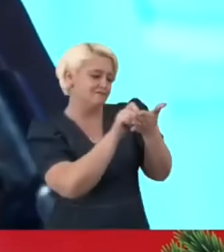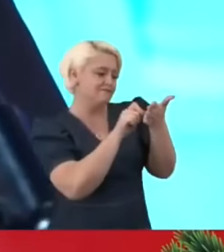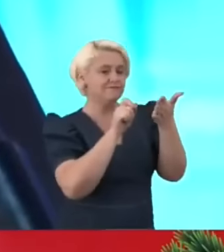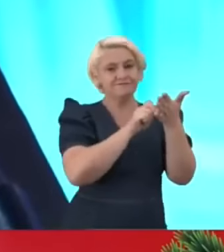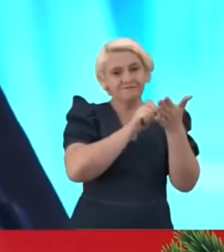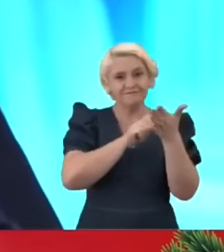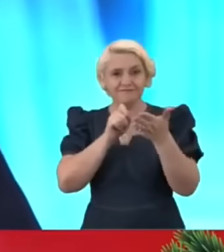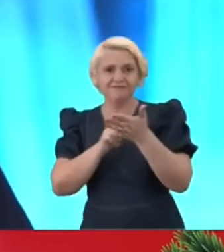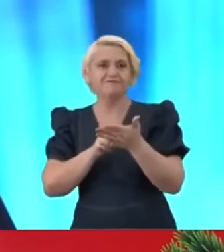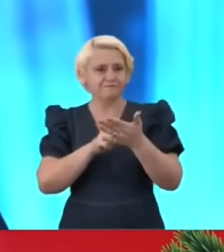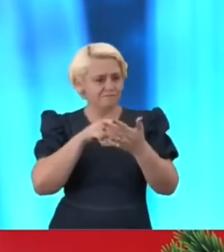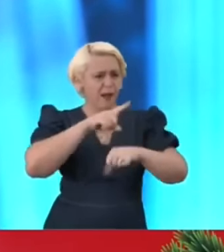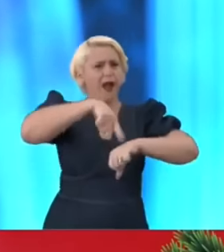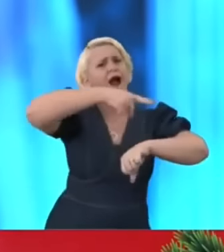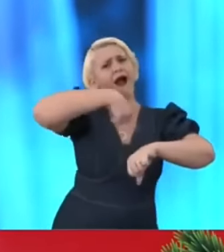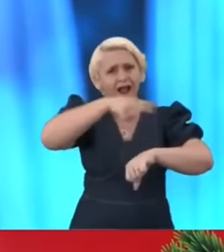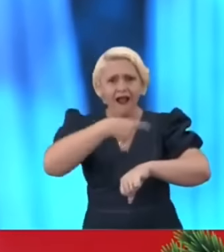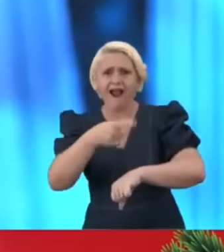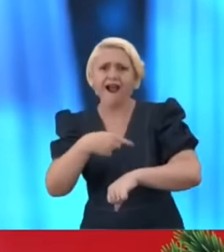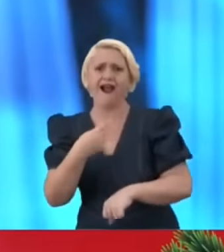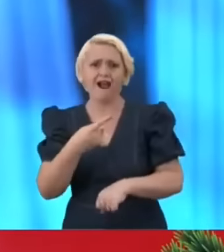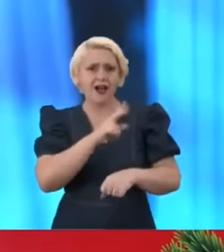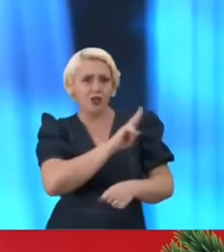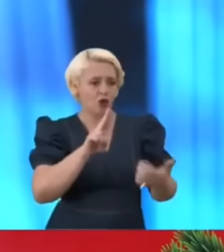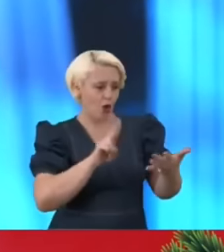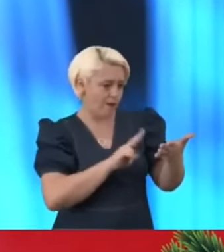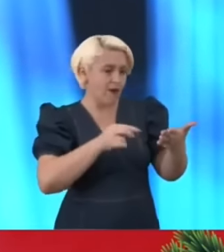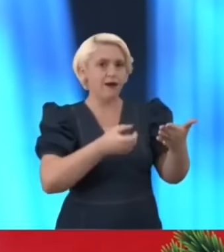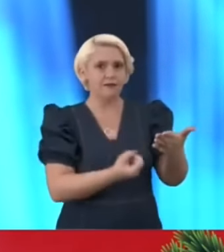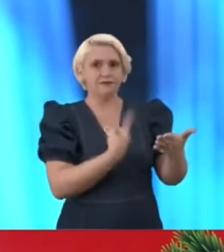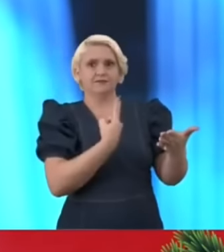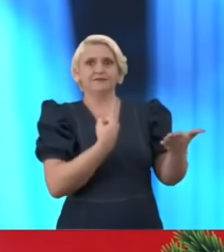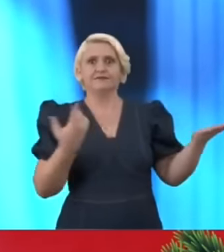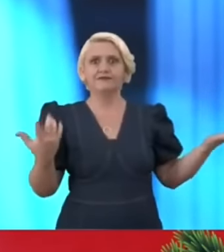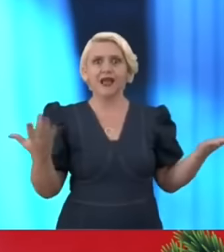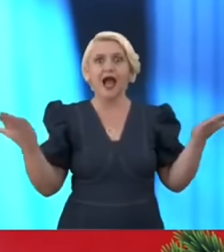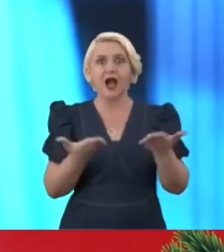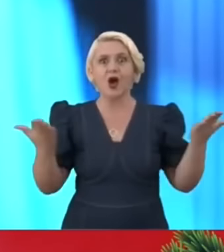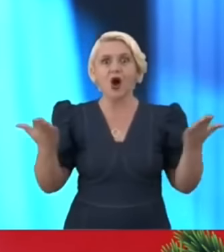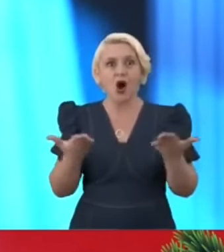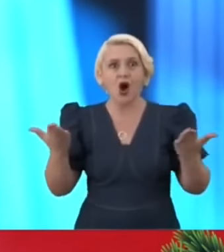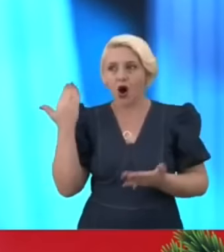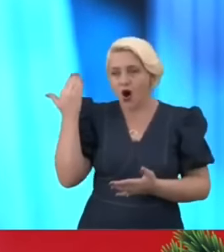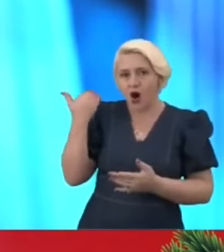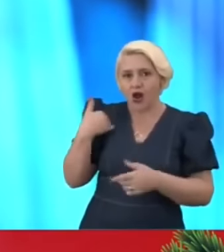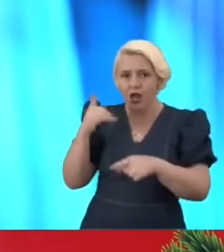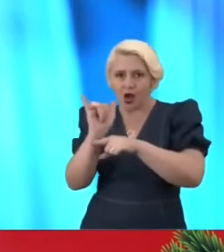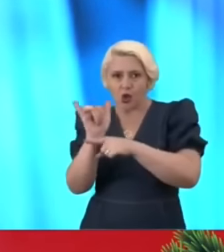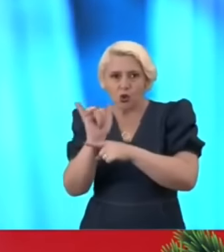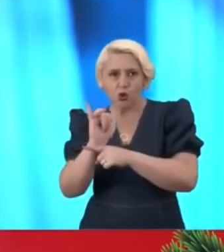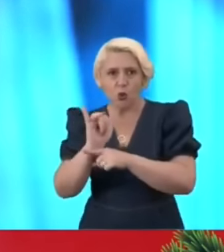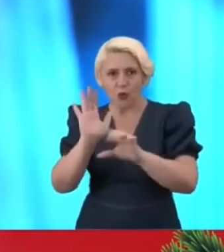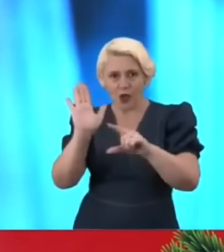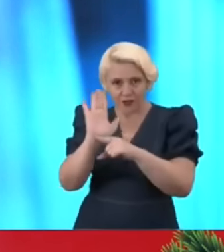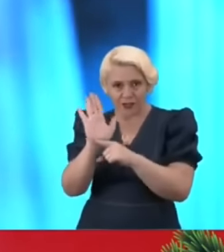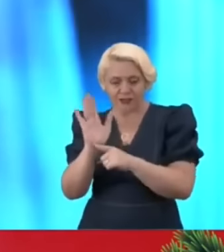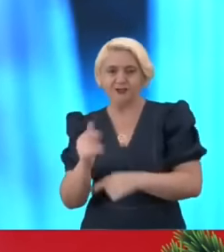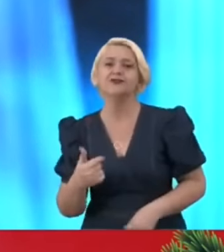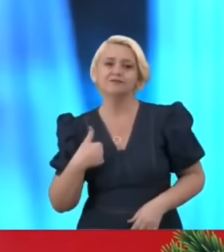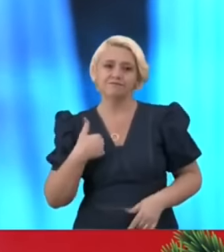cruzada pra ver se o tempo passa e seu nome apareceu. Agora pouco vídeo no YouTube, como